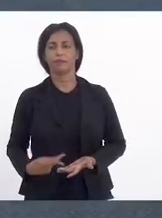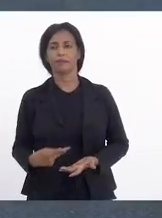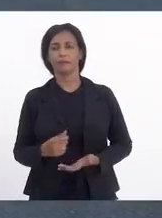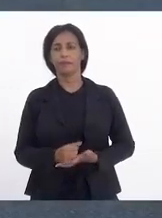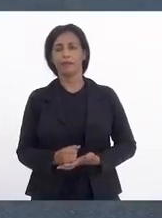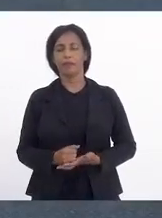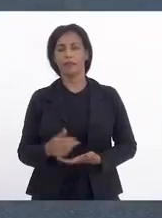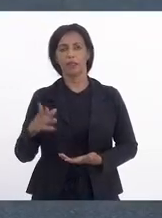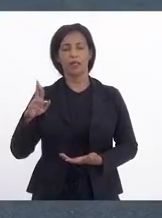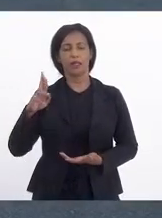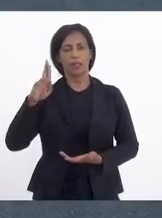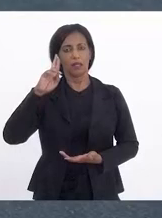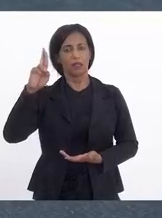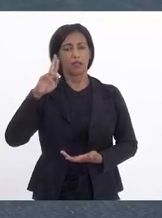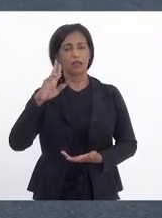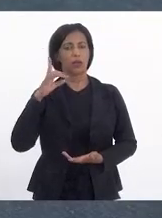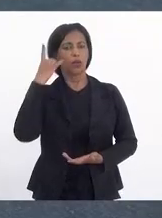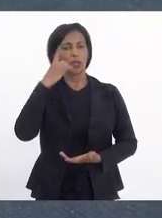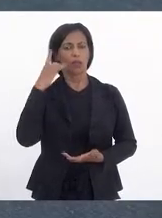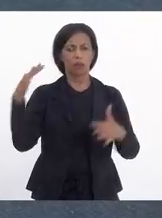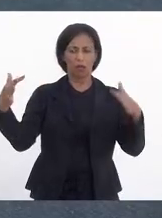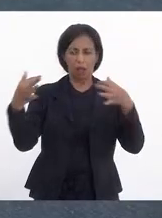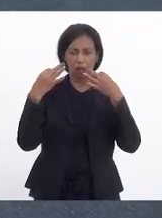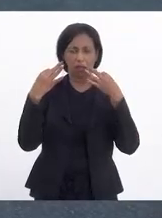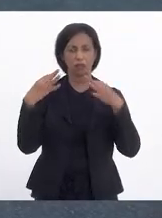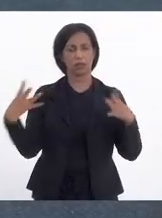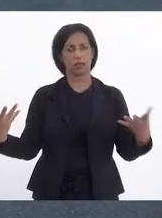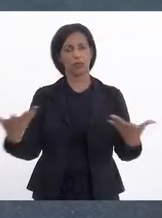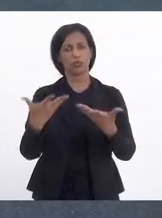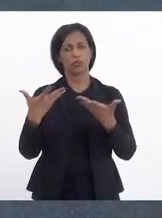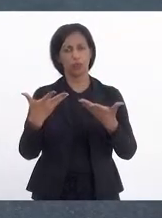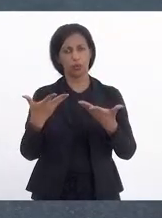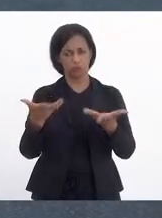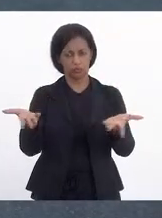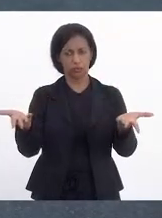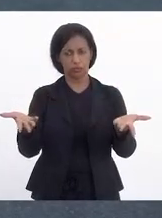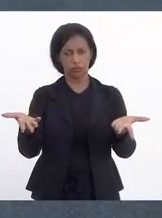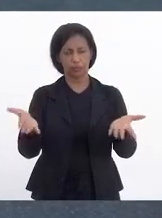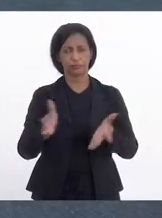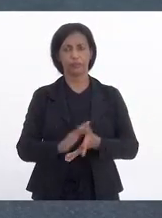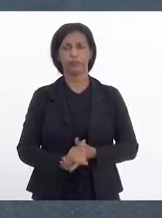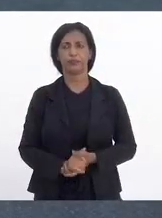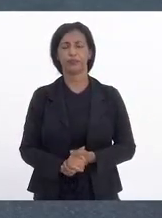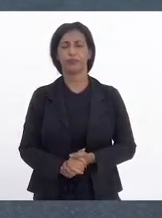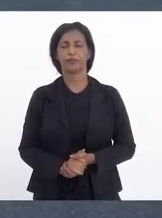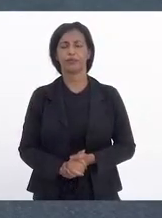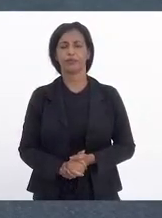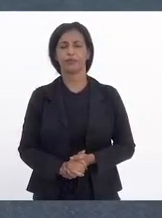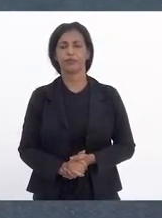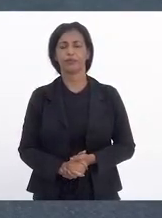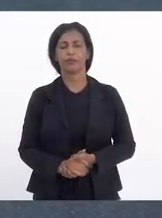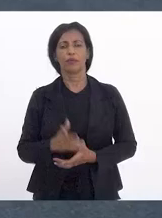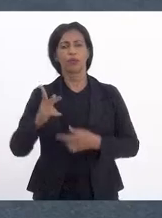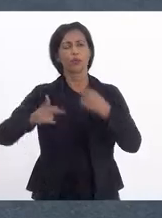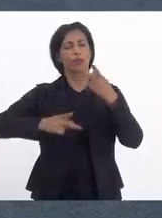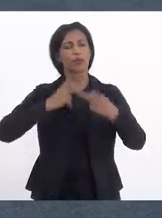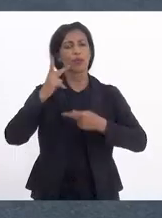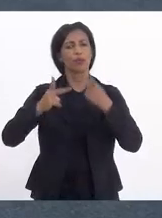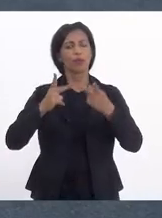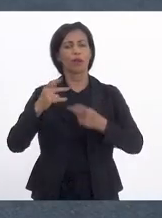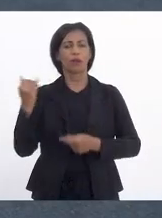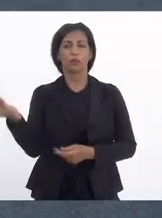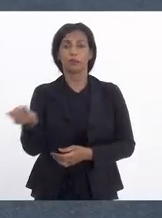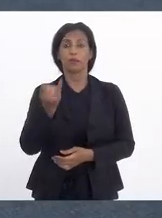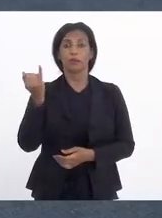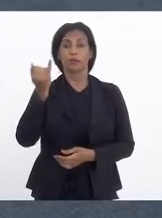não aprende deputados e gostaria de atenção de todos os senhores e das senhoras aqui presente do público o que eu vou falar uma coisa de